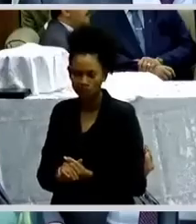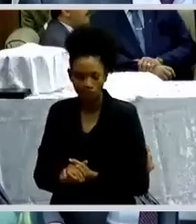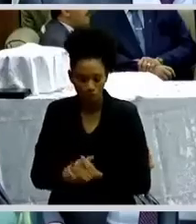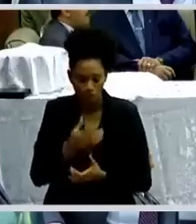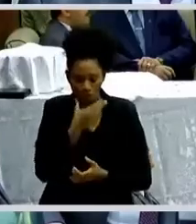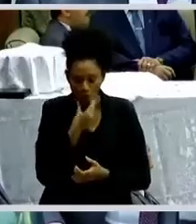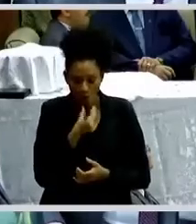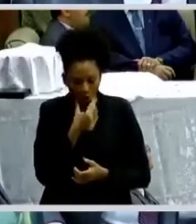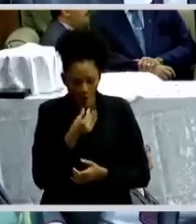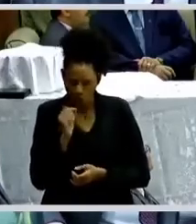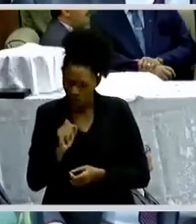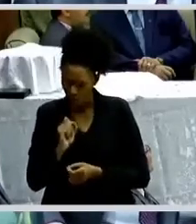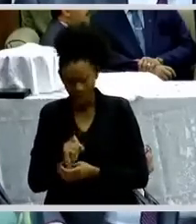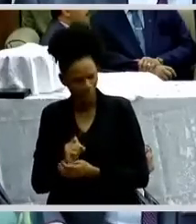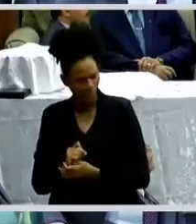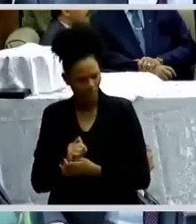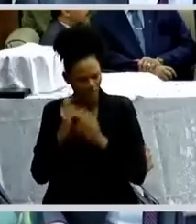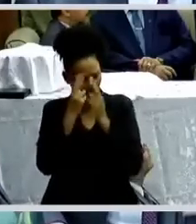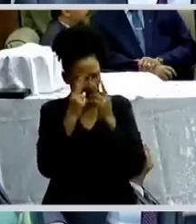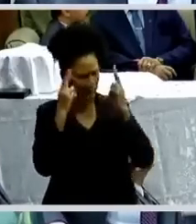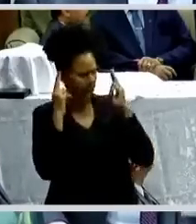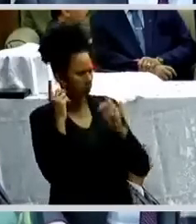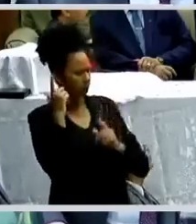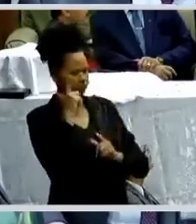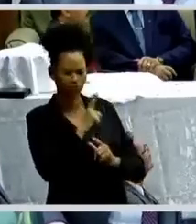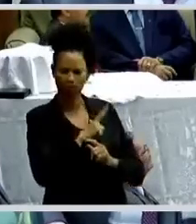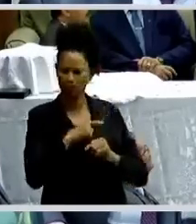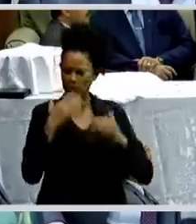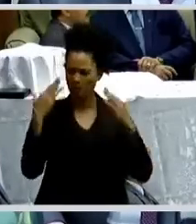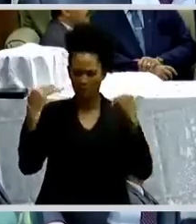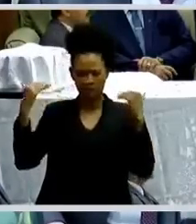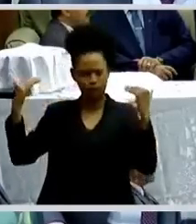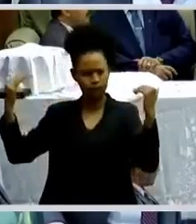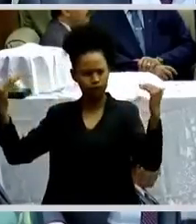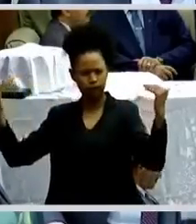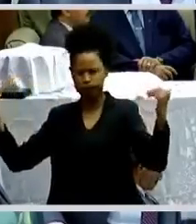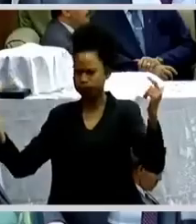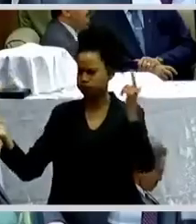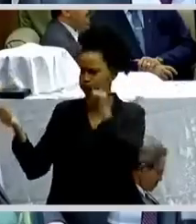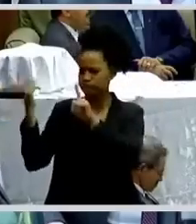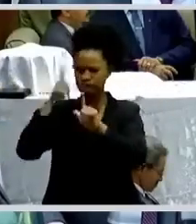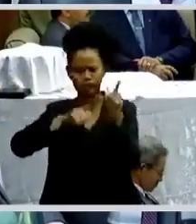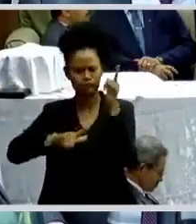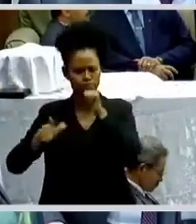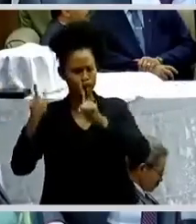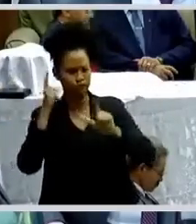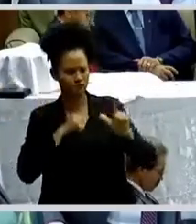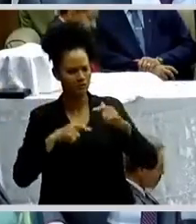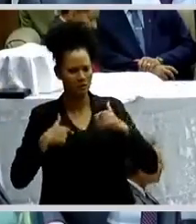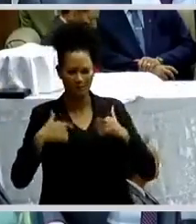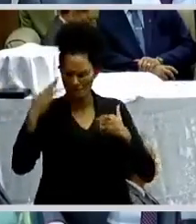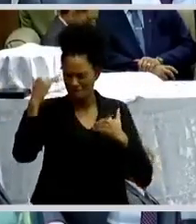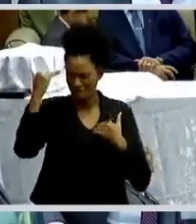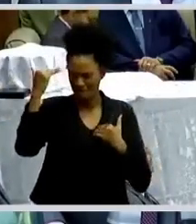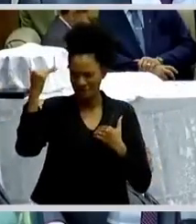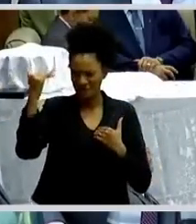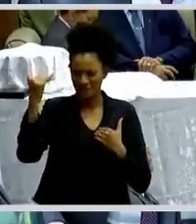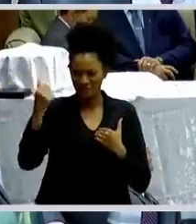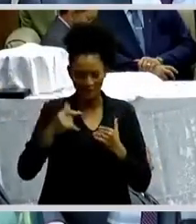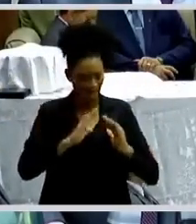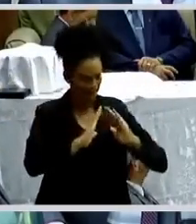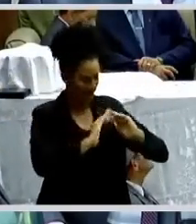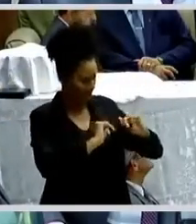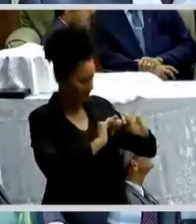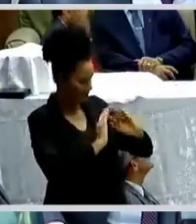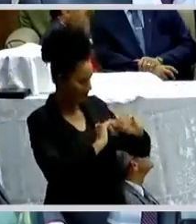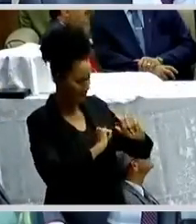Herodes, para ganhar o apogeu e a popularidade, para levantar o ibope, atende um pedido religioso.